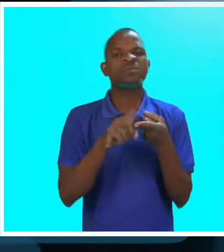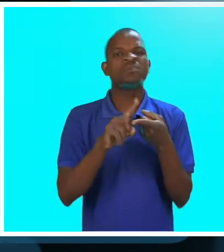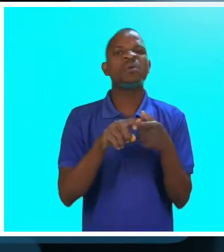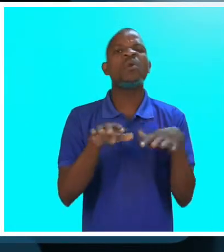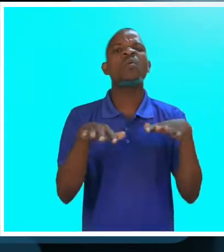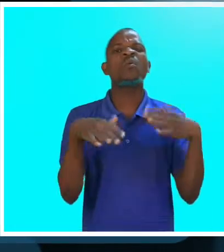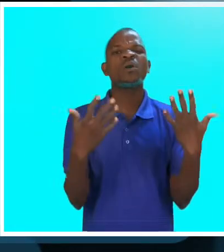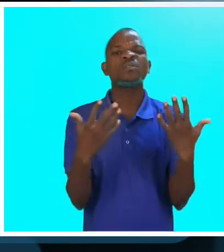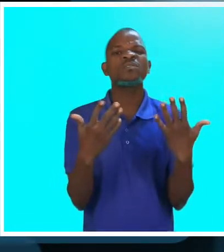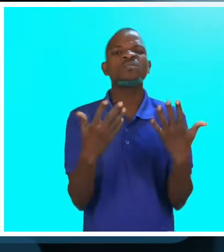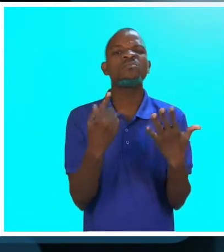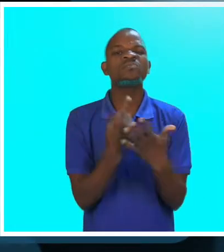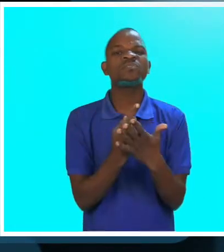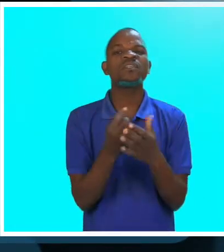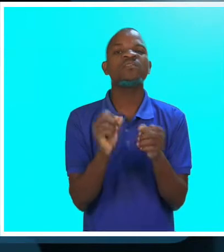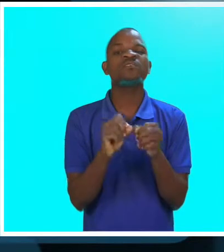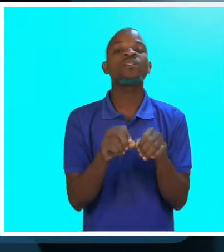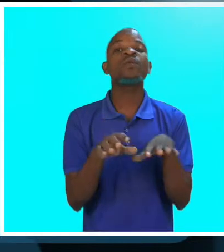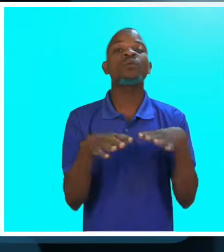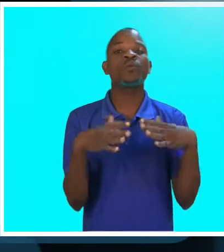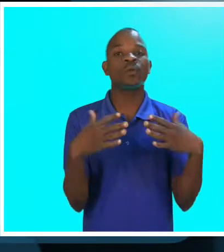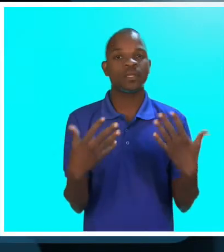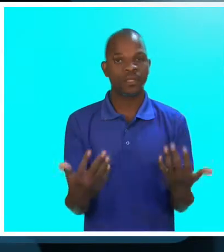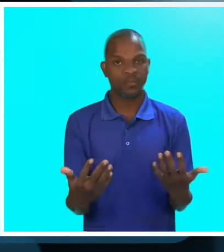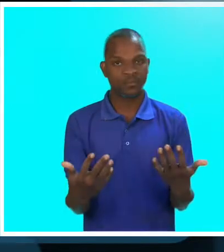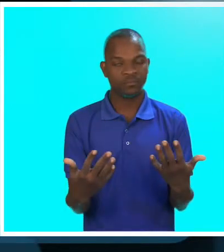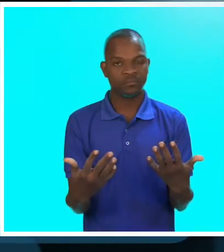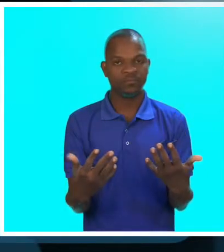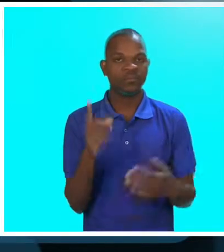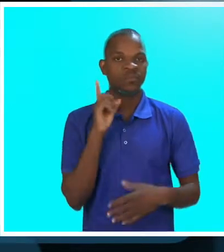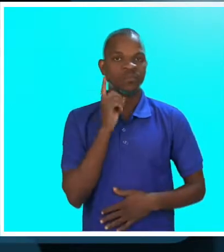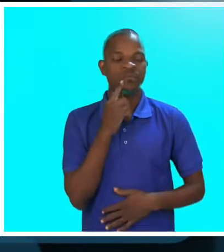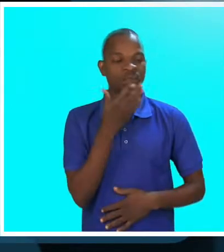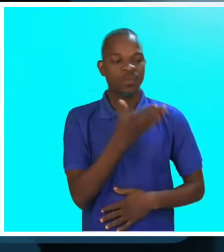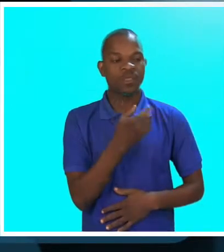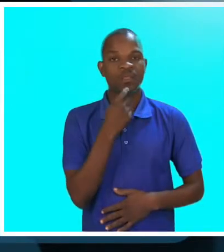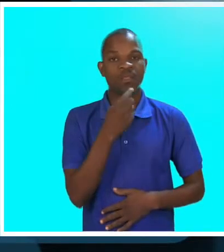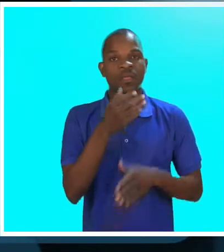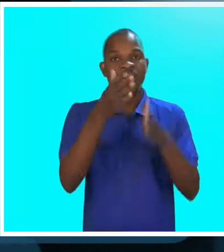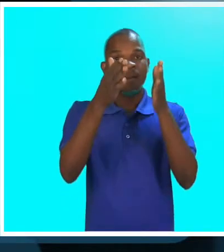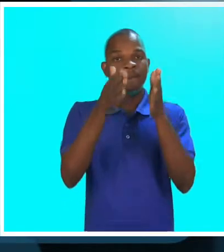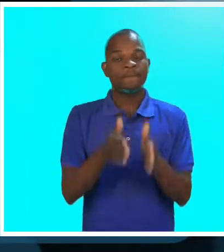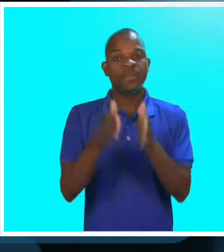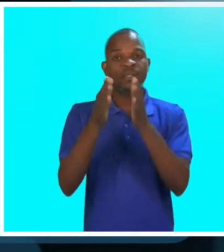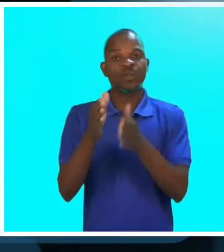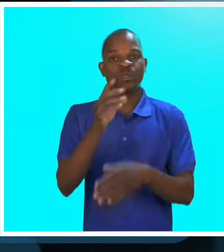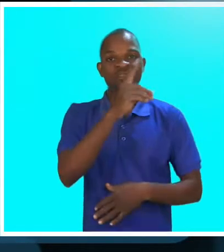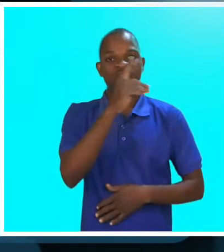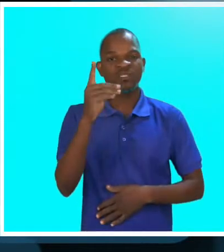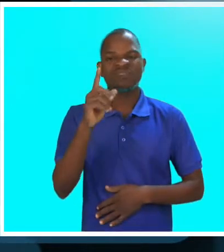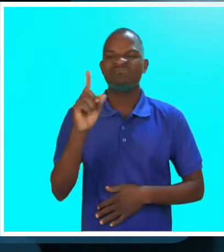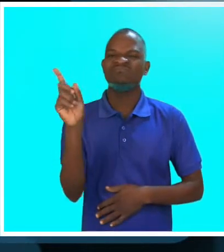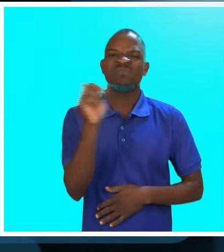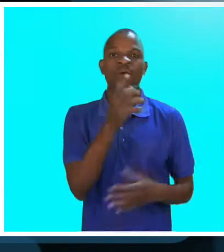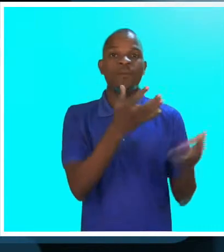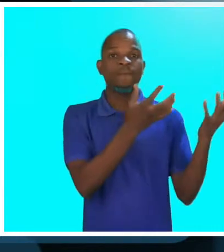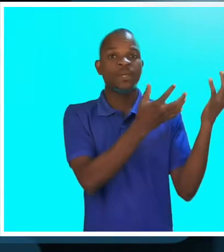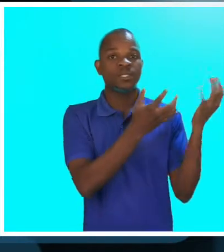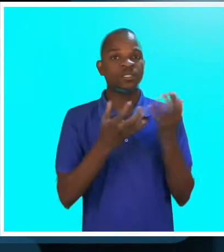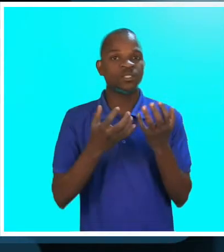da sessão e pois são duas modalidades devem ser feitas às pessoas com